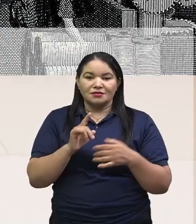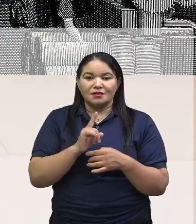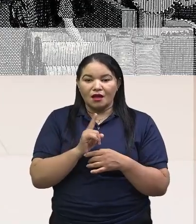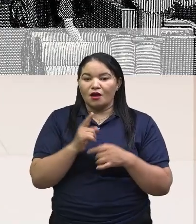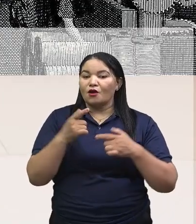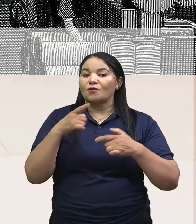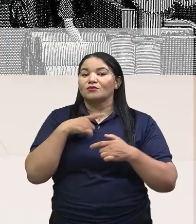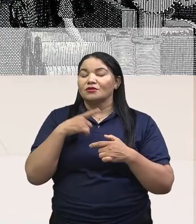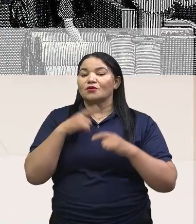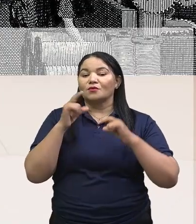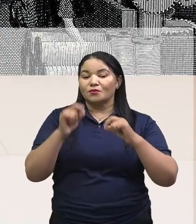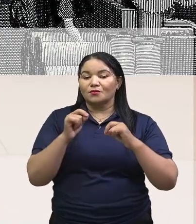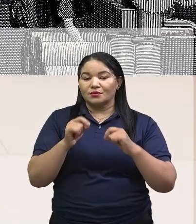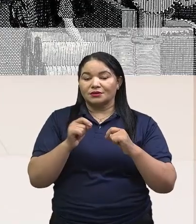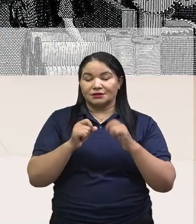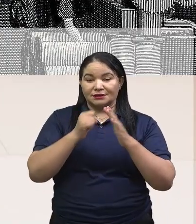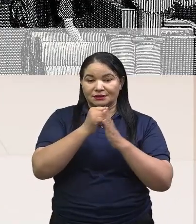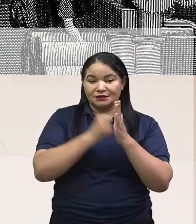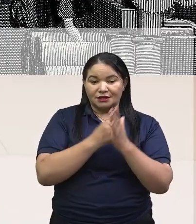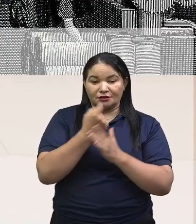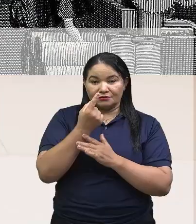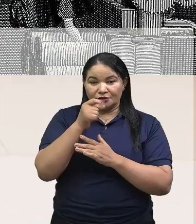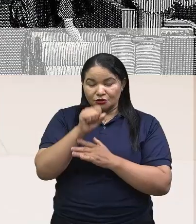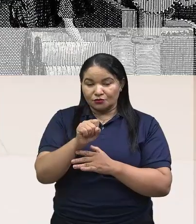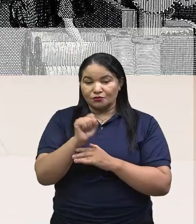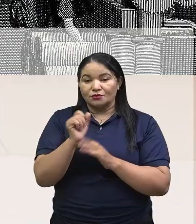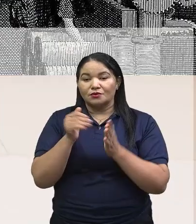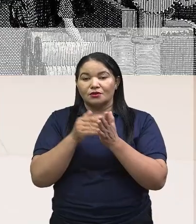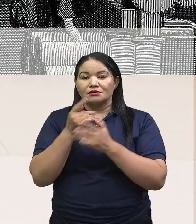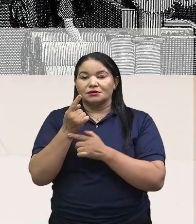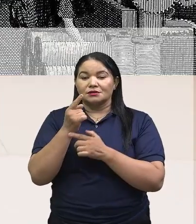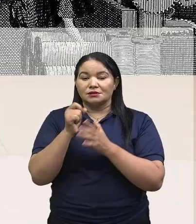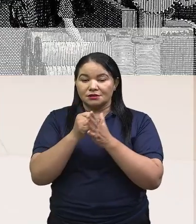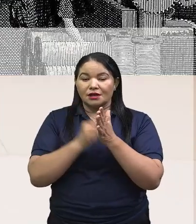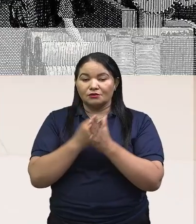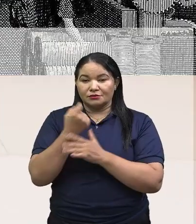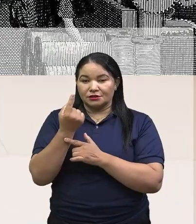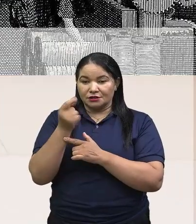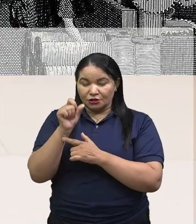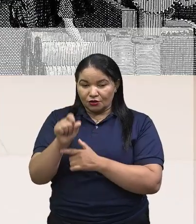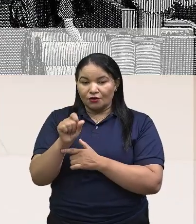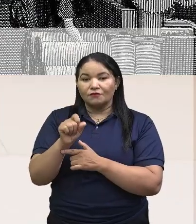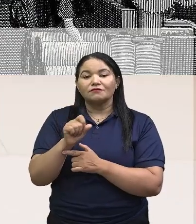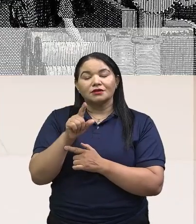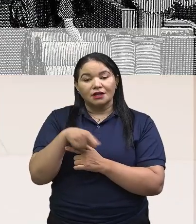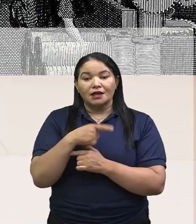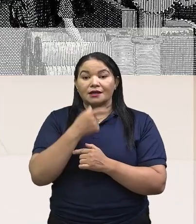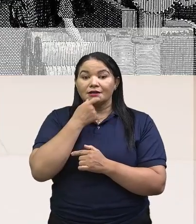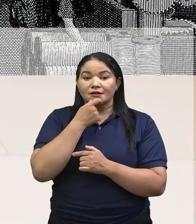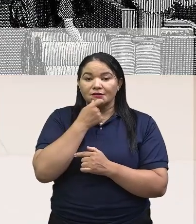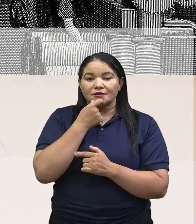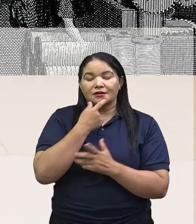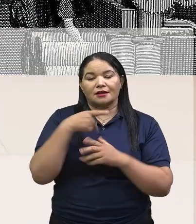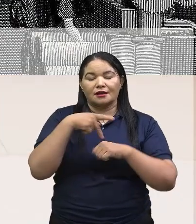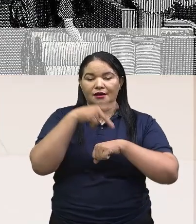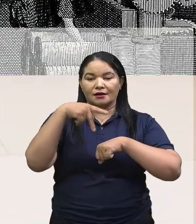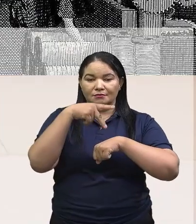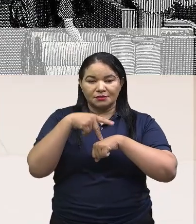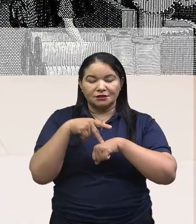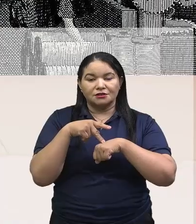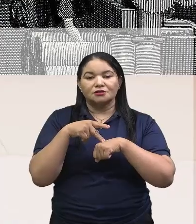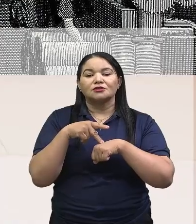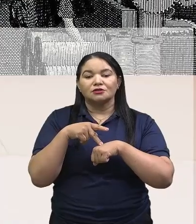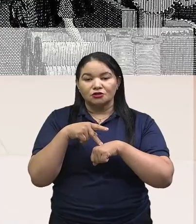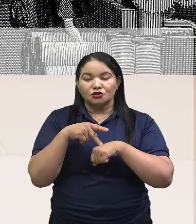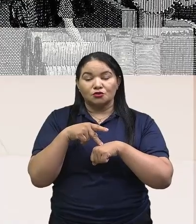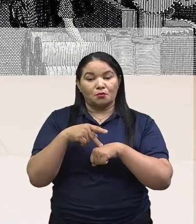ali entre o século XVIII e o século XIX, a Inglaterra era a principal nação. E quando o